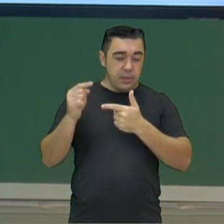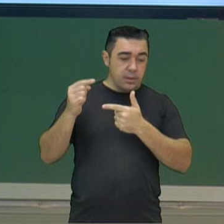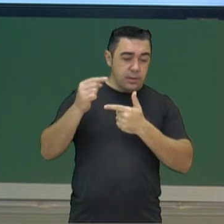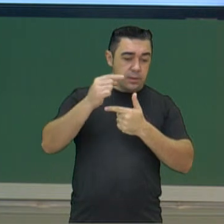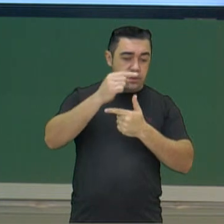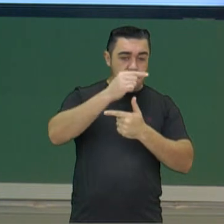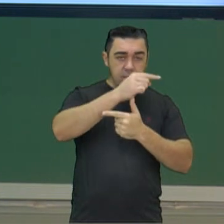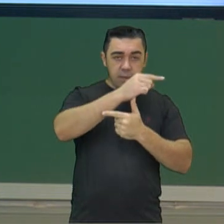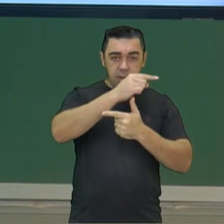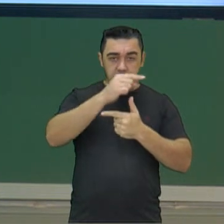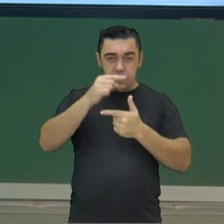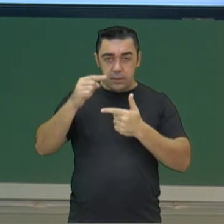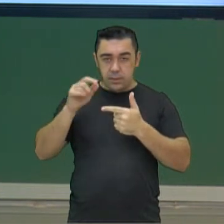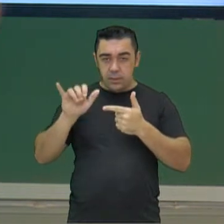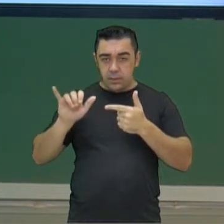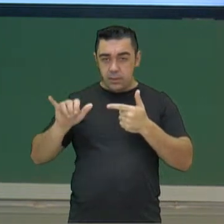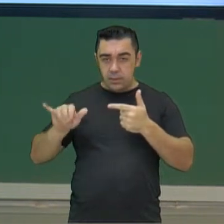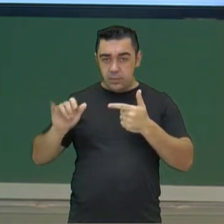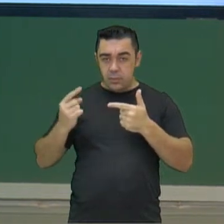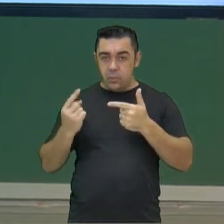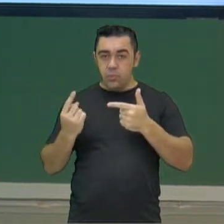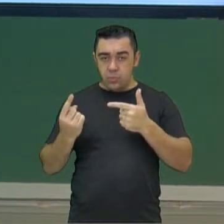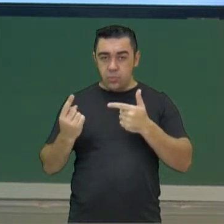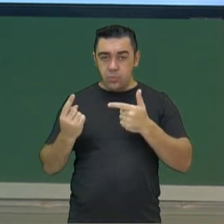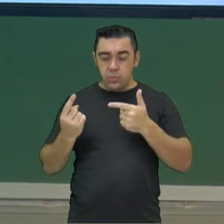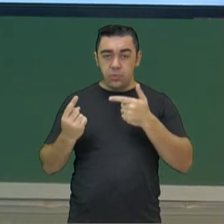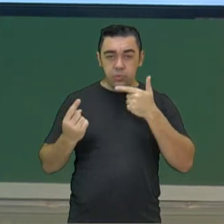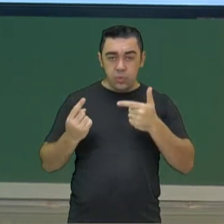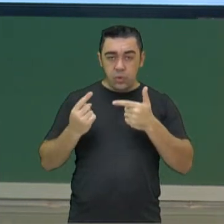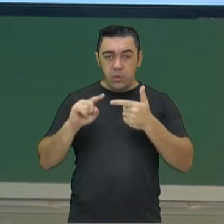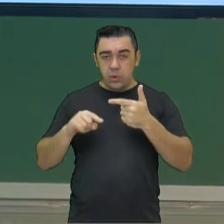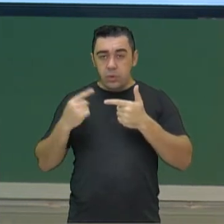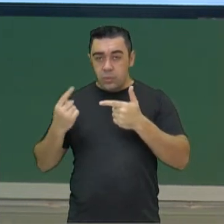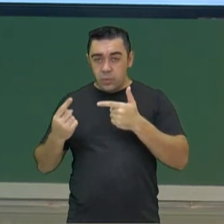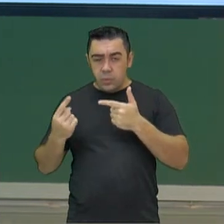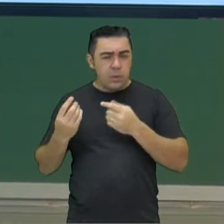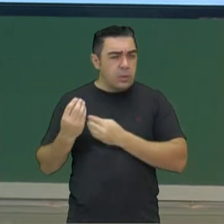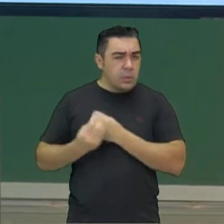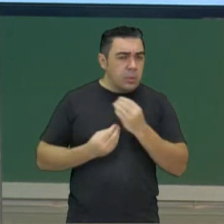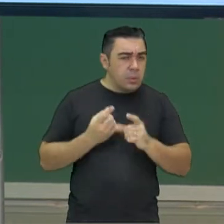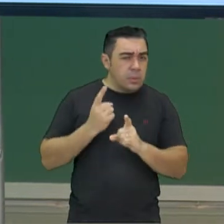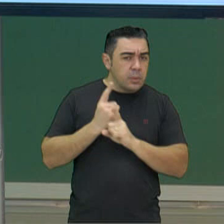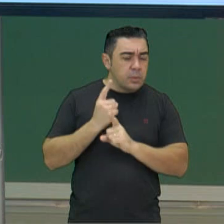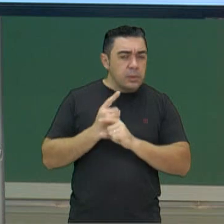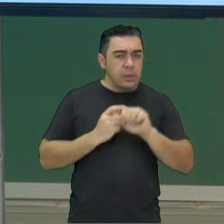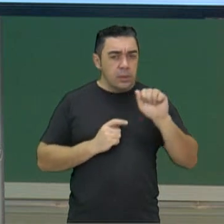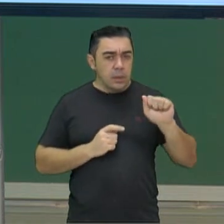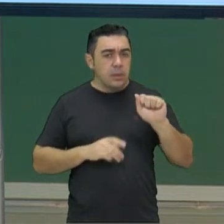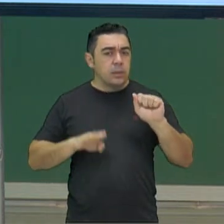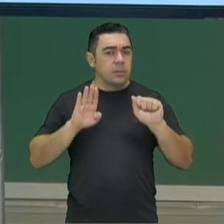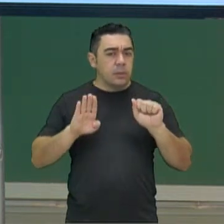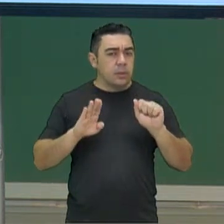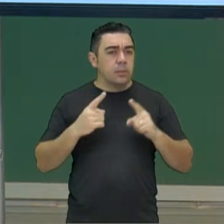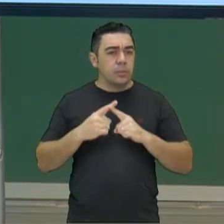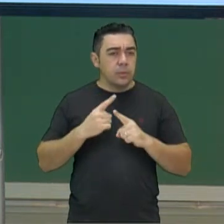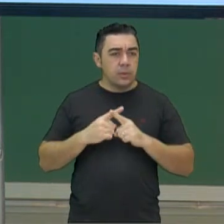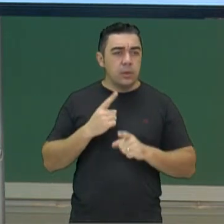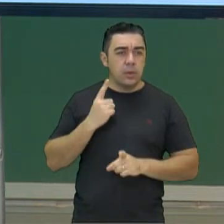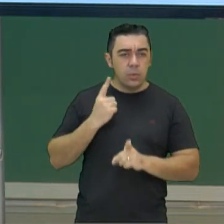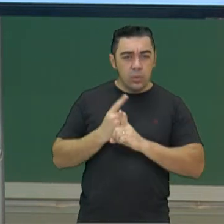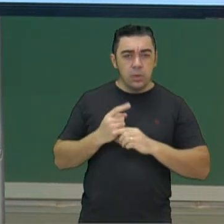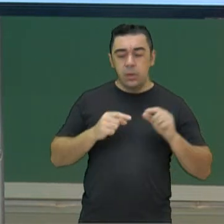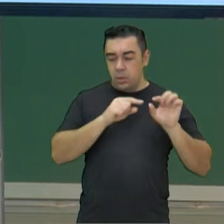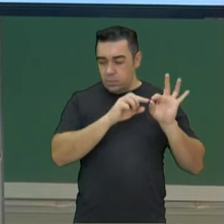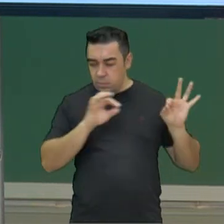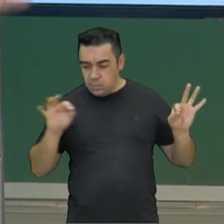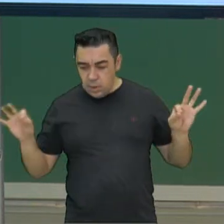coordenadas serão 2, 1. Como que eu faço para calcular os valores de A e de B? Porque o que eu encontrei foi o eixo maior e